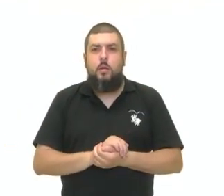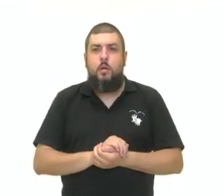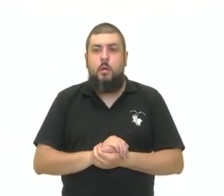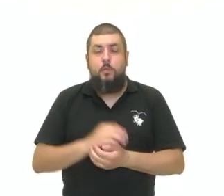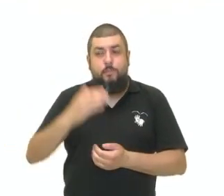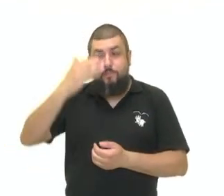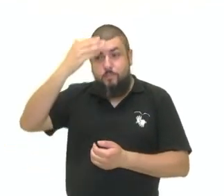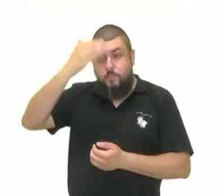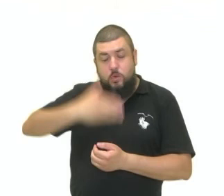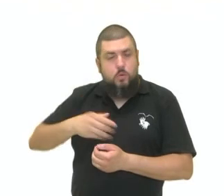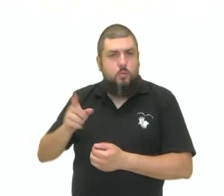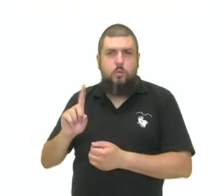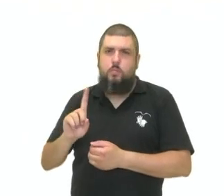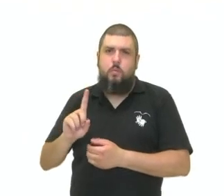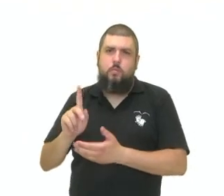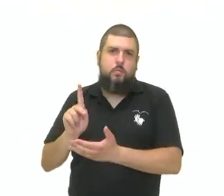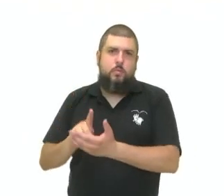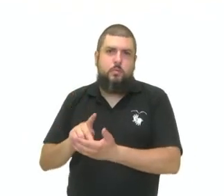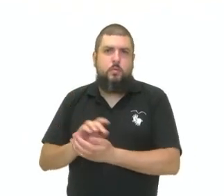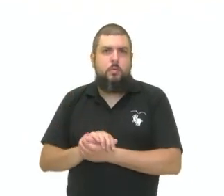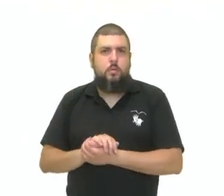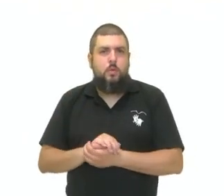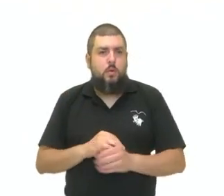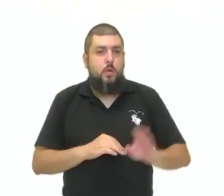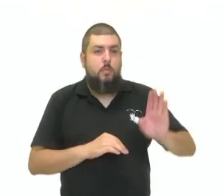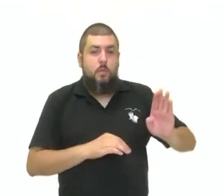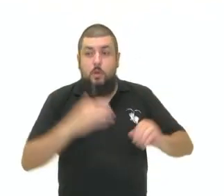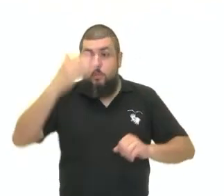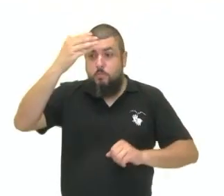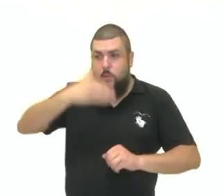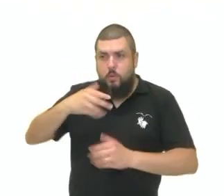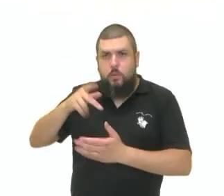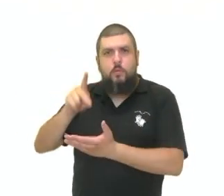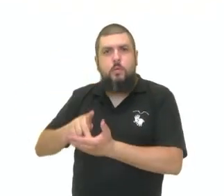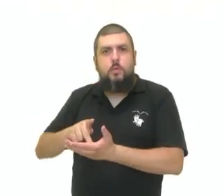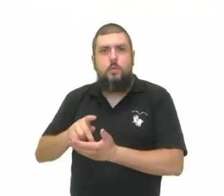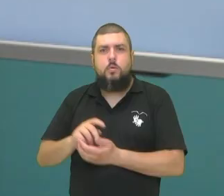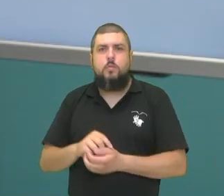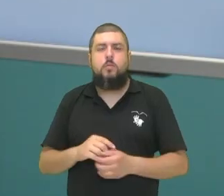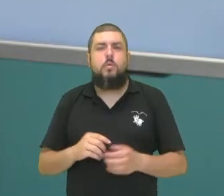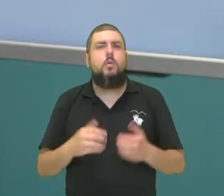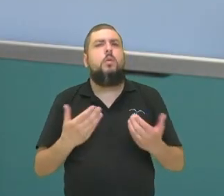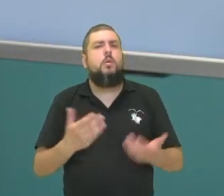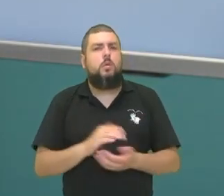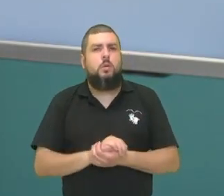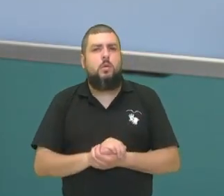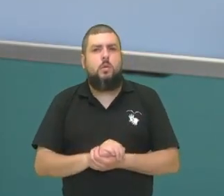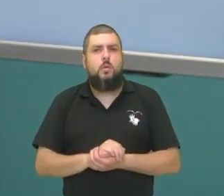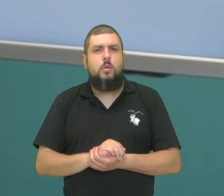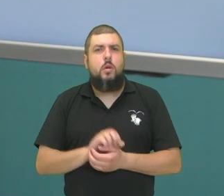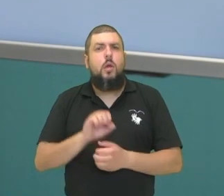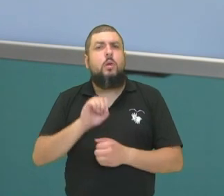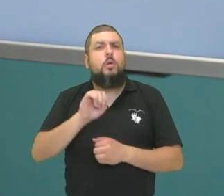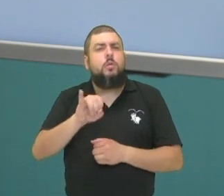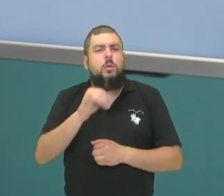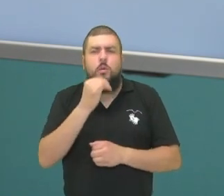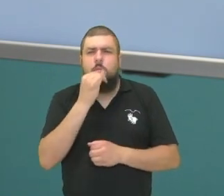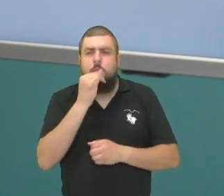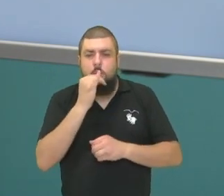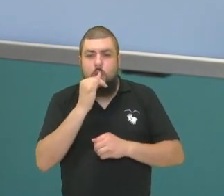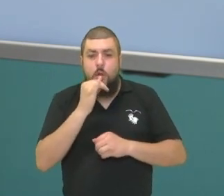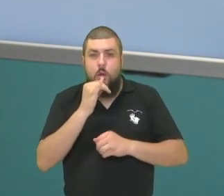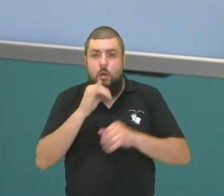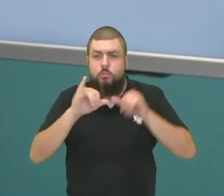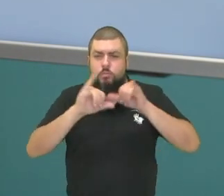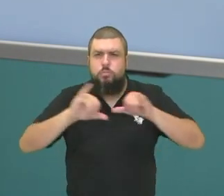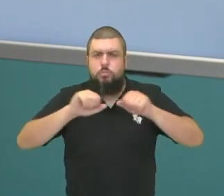verdadeira. B, prova que a notícia é verdadeira. E aí, uma notícia que tem vários compartilhamentos, ou então até